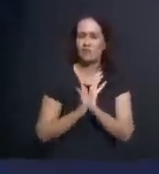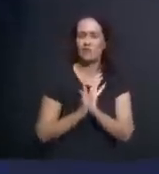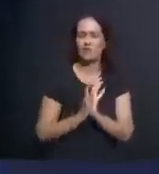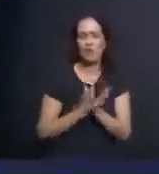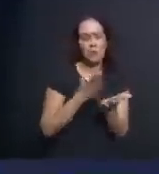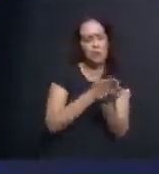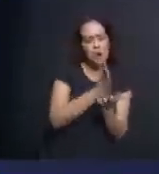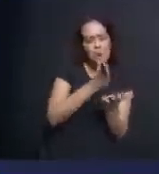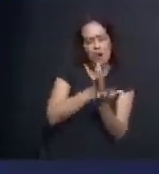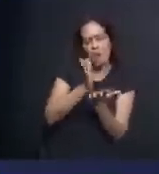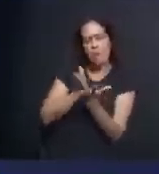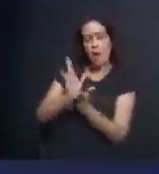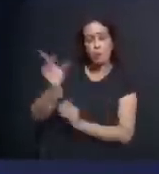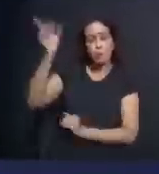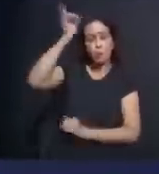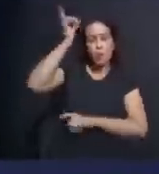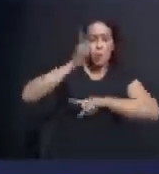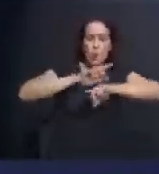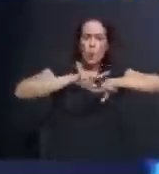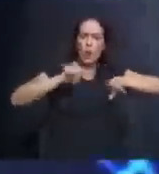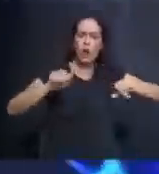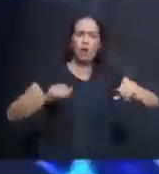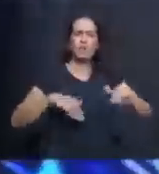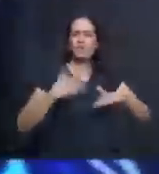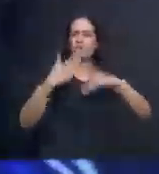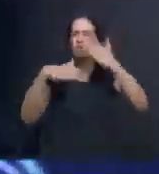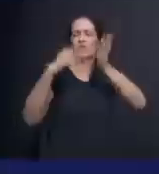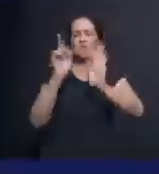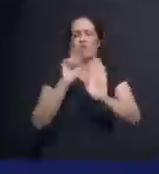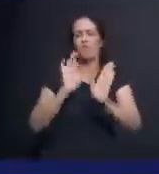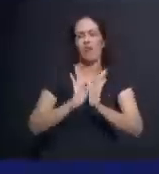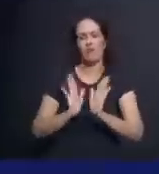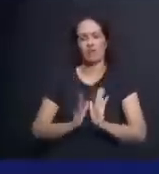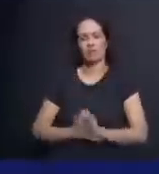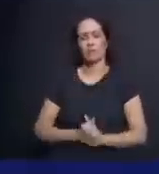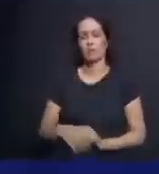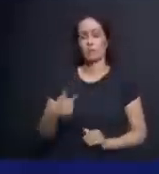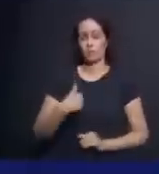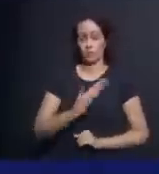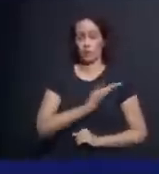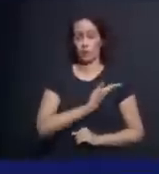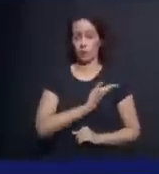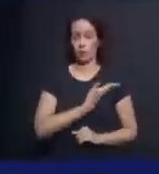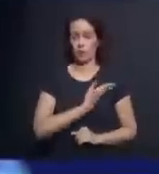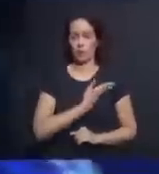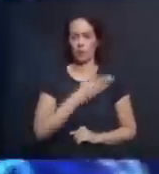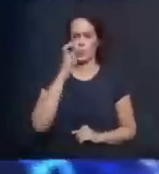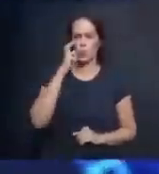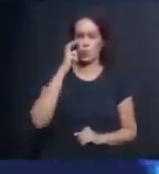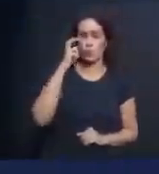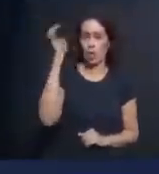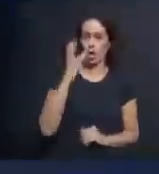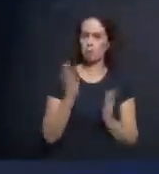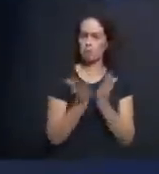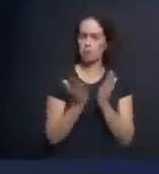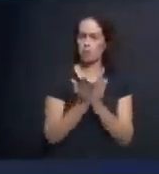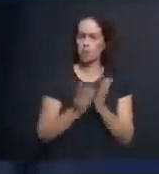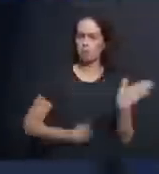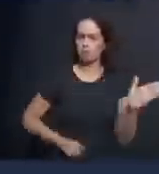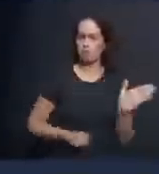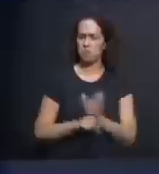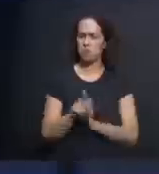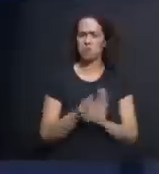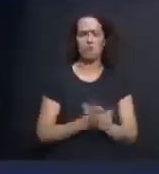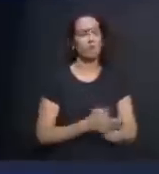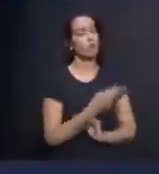em outras formas de amar. Eu tenho um amigo muito sábio, acho que é a pessoa mais inteligente que eu conheço, e ele é crente. Eu virei para ele outro dia e falei assim: